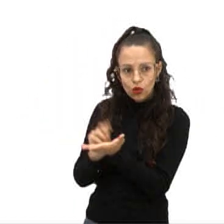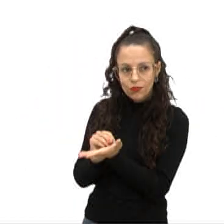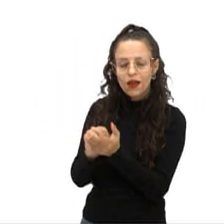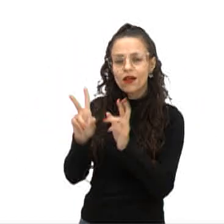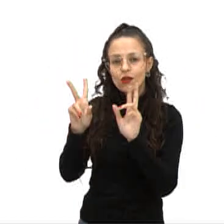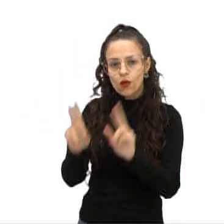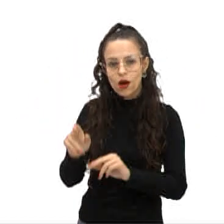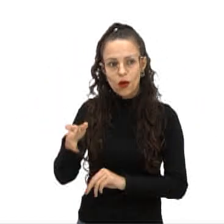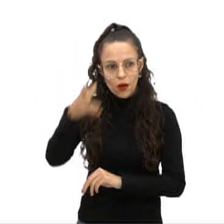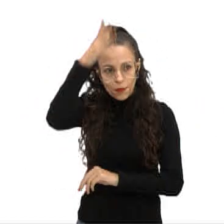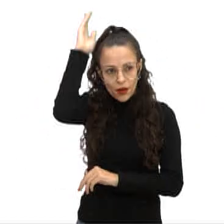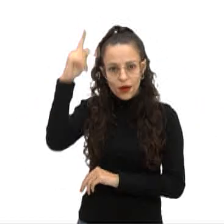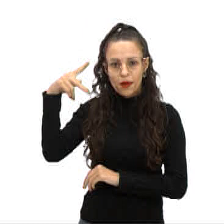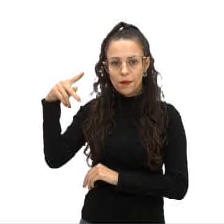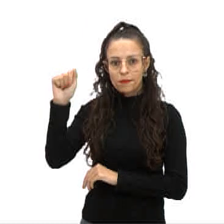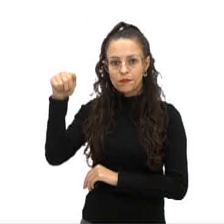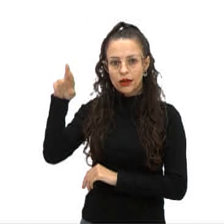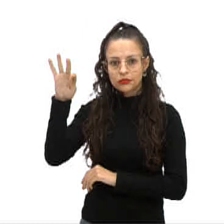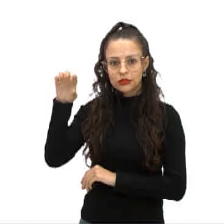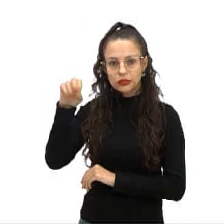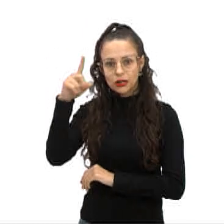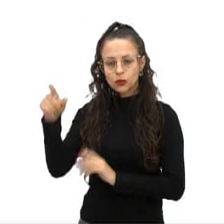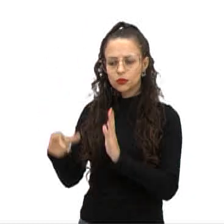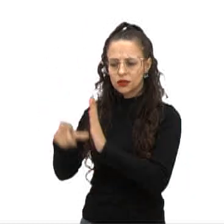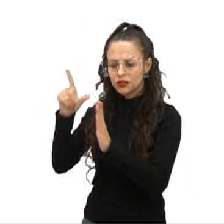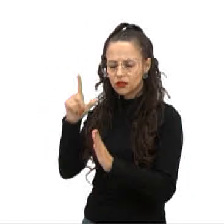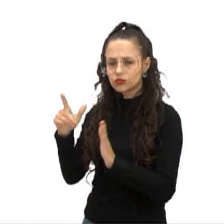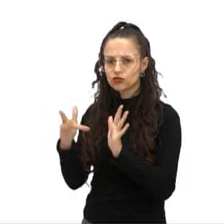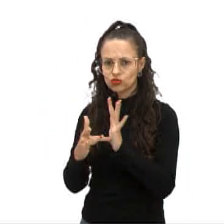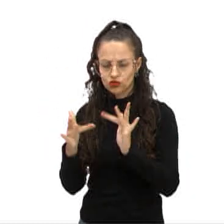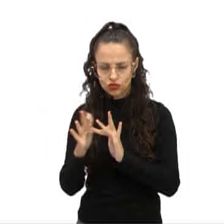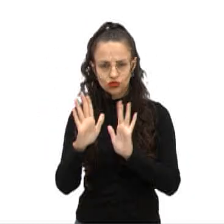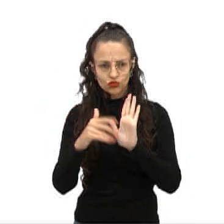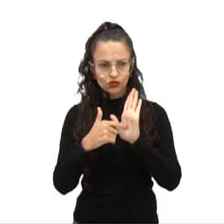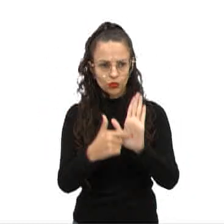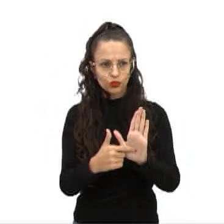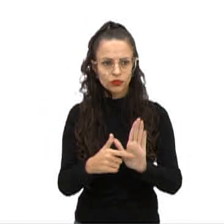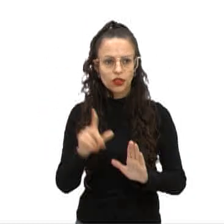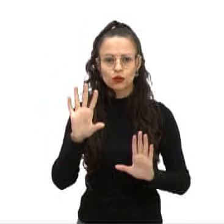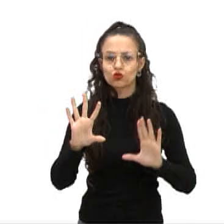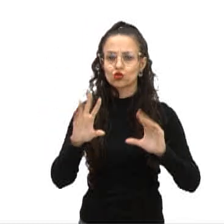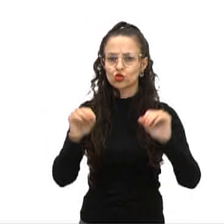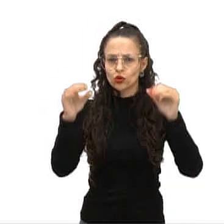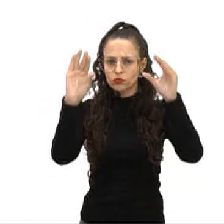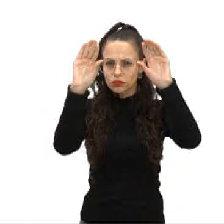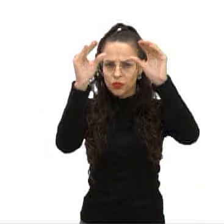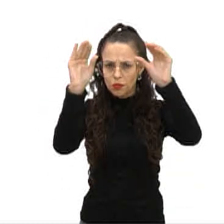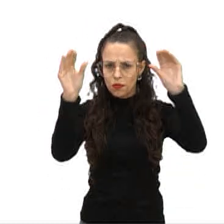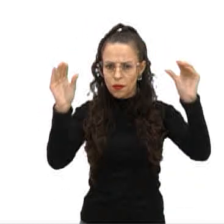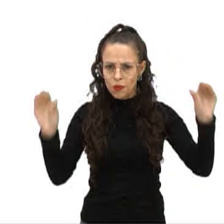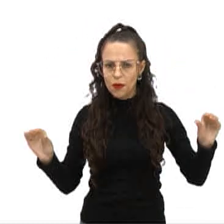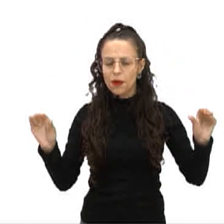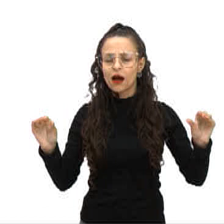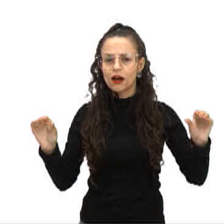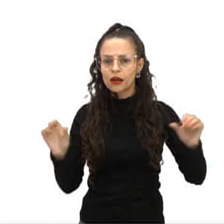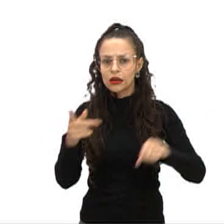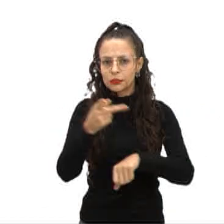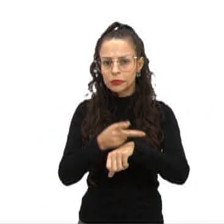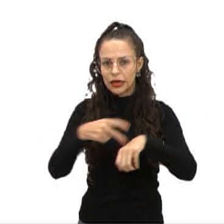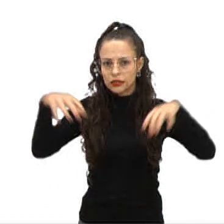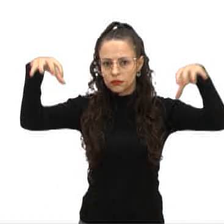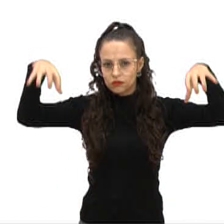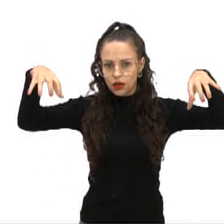Roma. Lembra que o Panteão é antes de Cristo, né? A gente já vai mostrar ele aqui, que era todo em pedra com cúpula, utilizando o